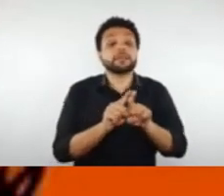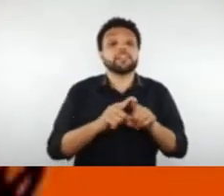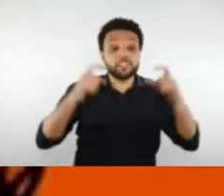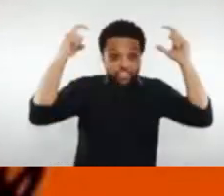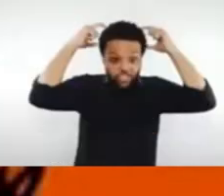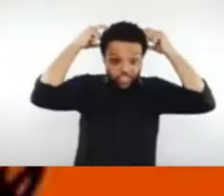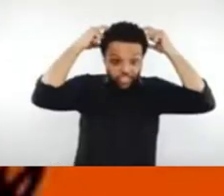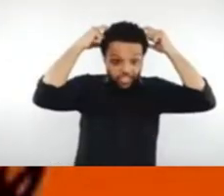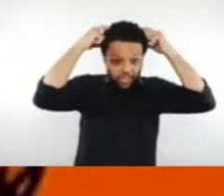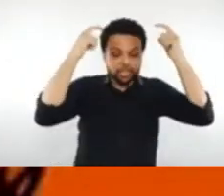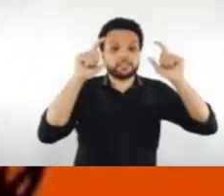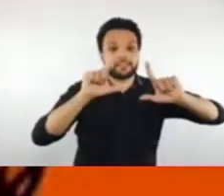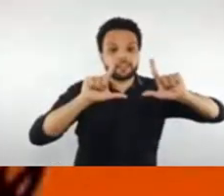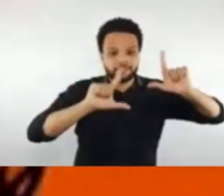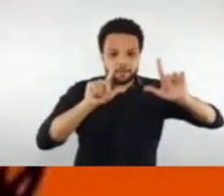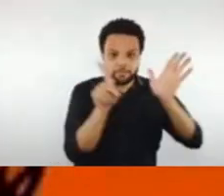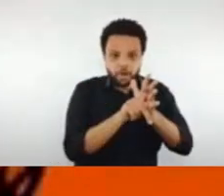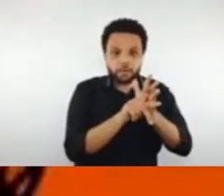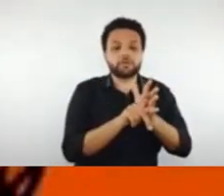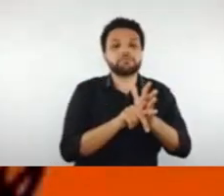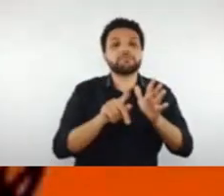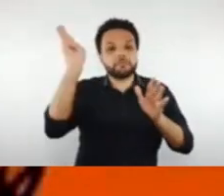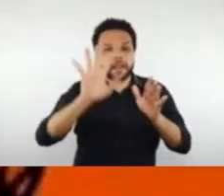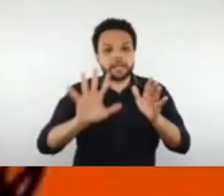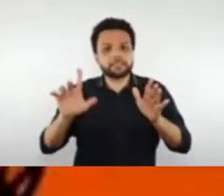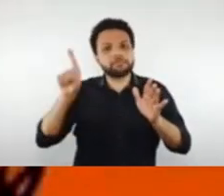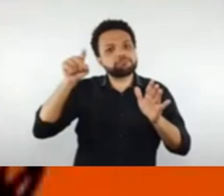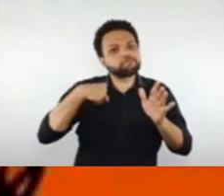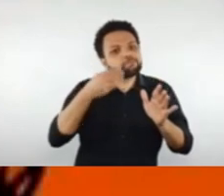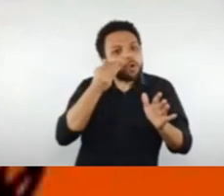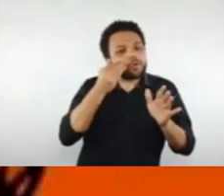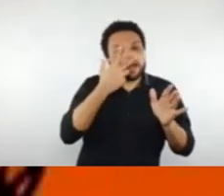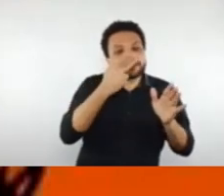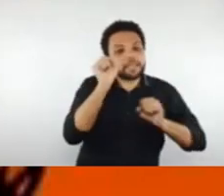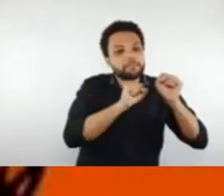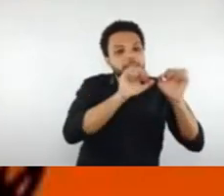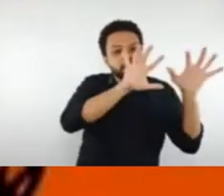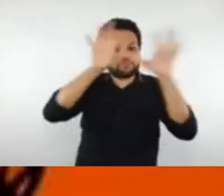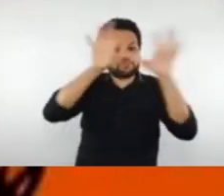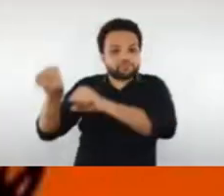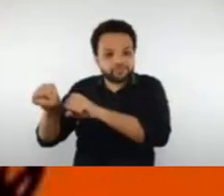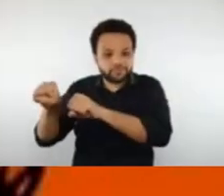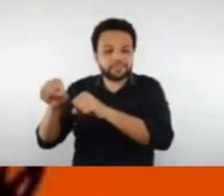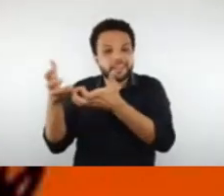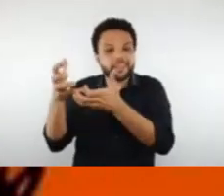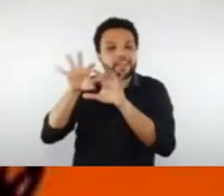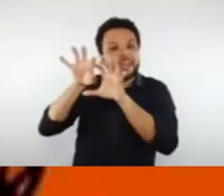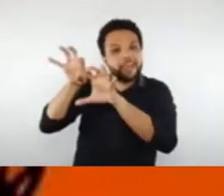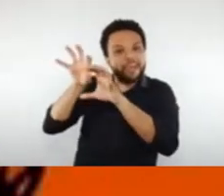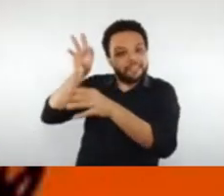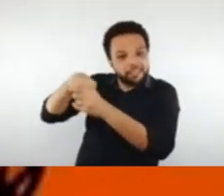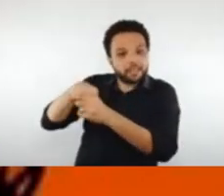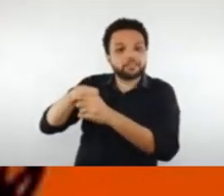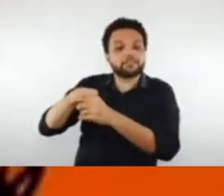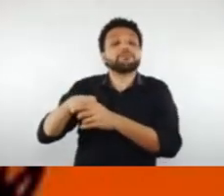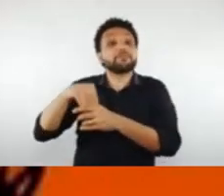semestre de 2021. Ou seja, independente de qualquer coisa, a gente é um país enorme, um mercado consumidor